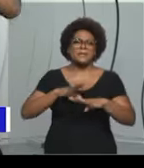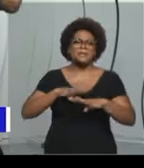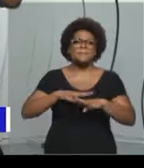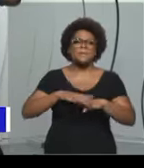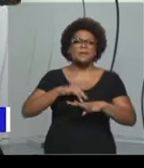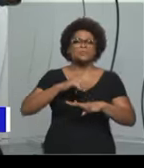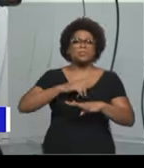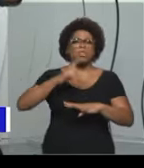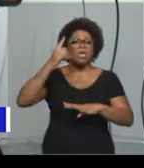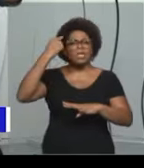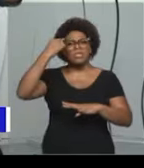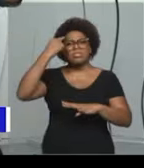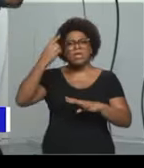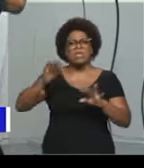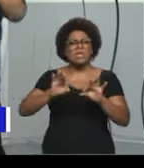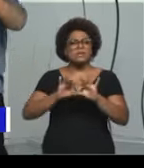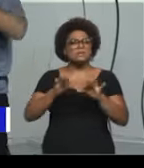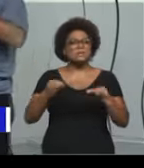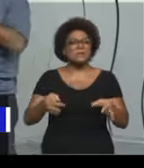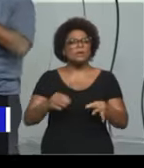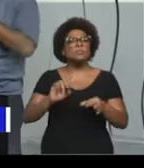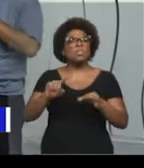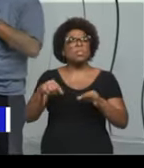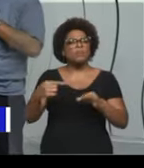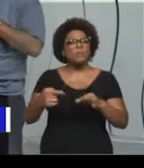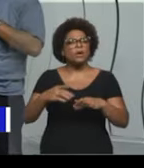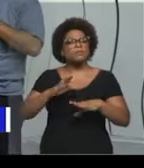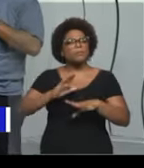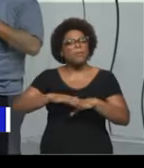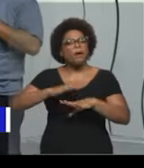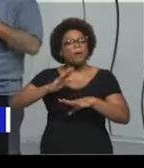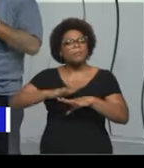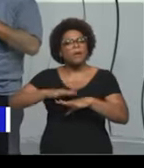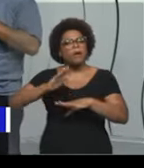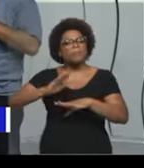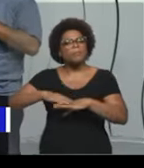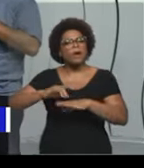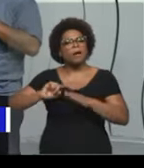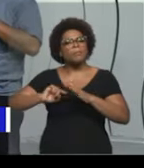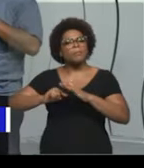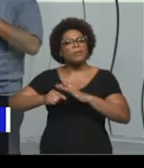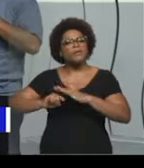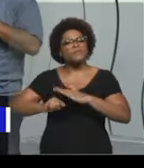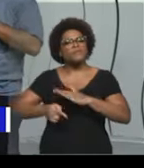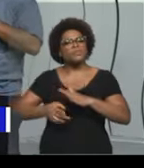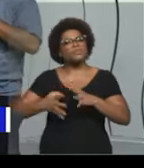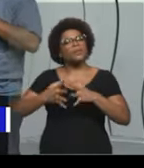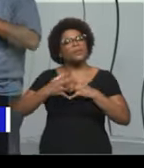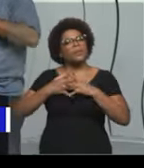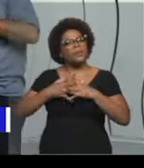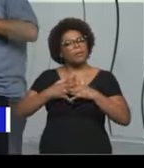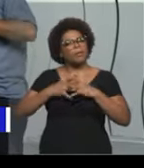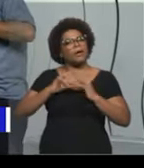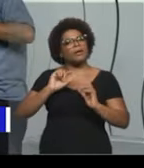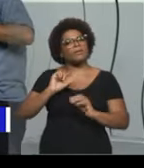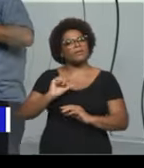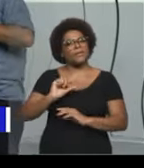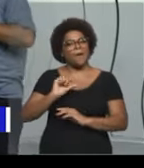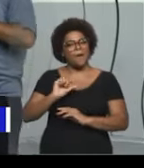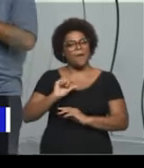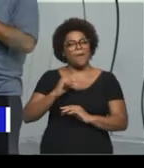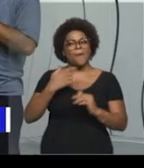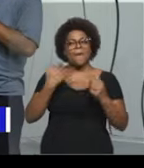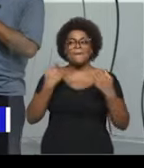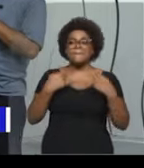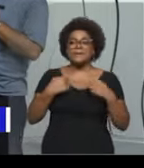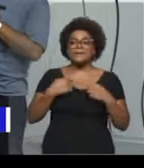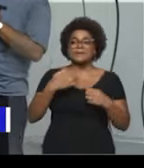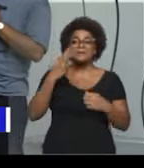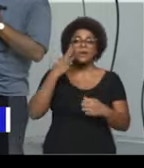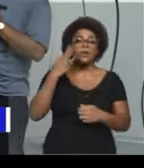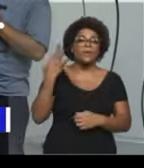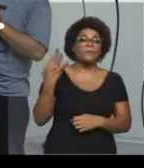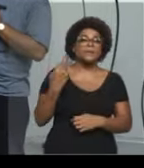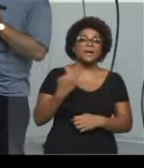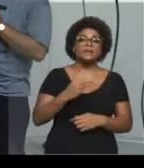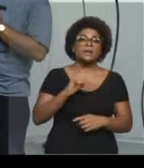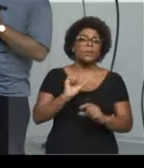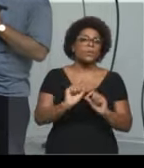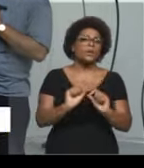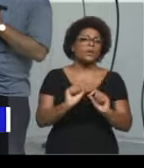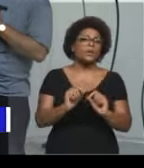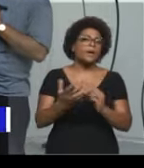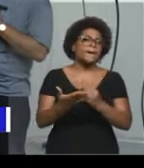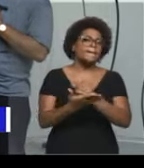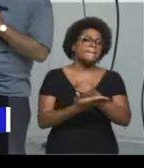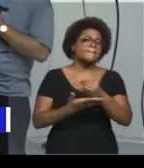depois vai complicando essas ideias. Então, nós temos que entender o que está acontecendo na base, para, quando a ideia ficar mais sofisticada, a